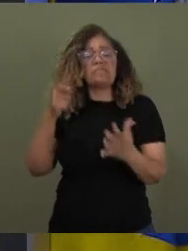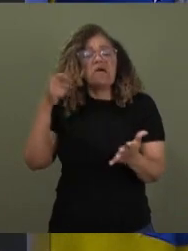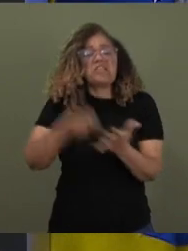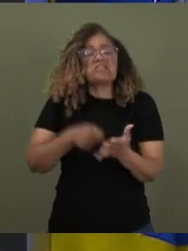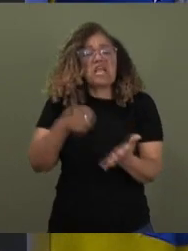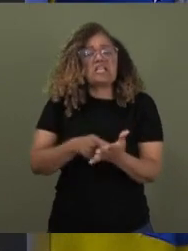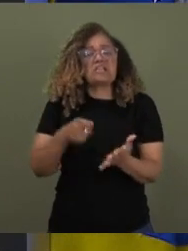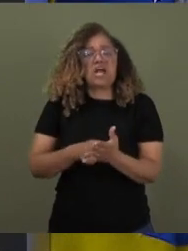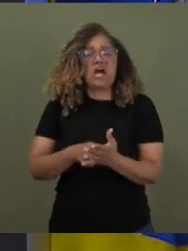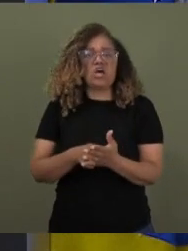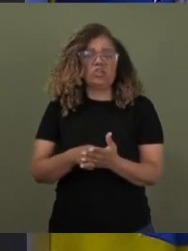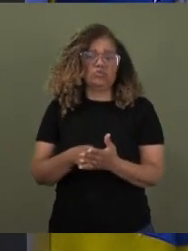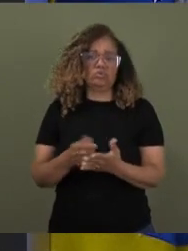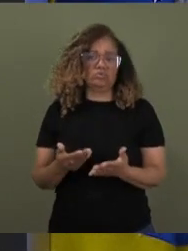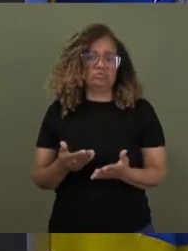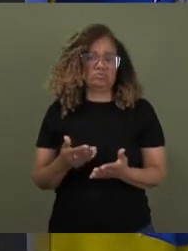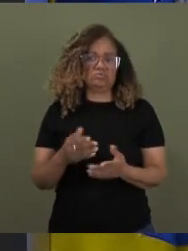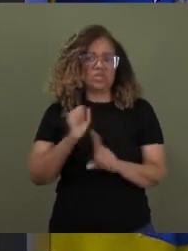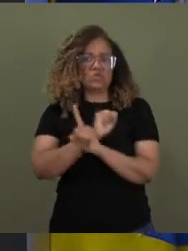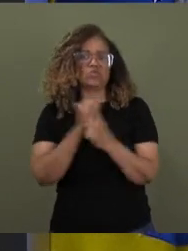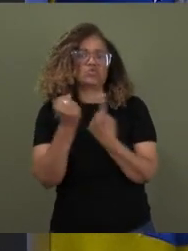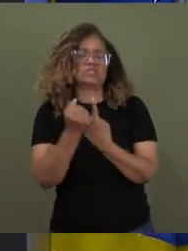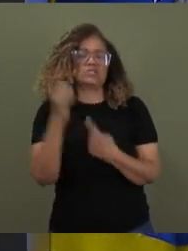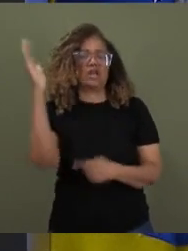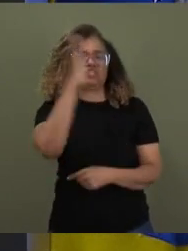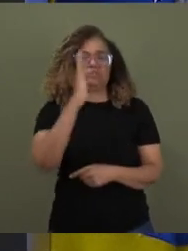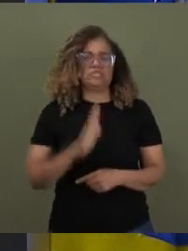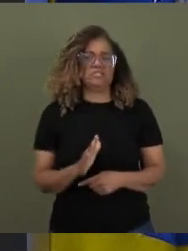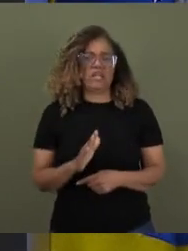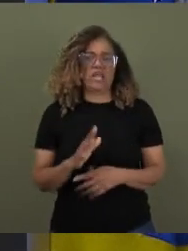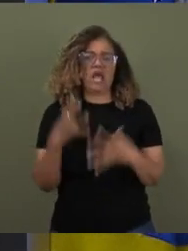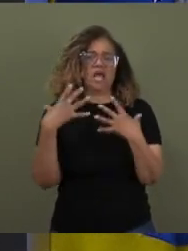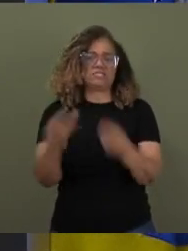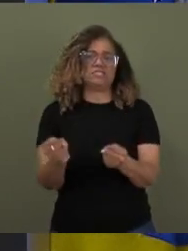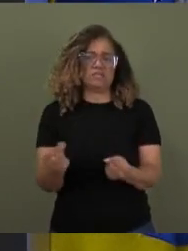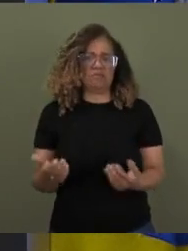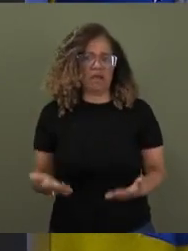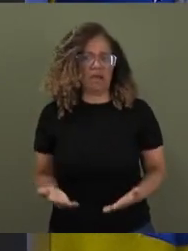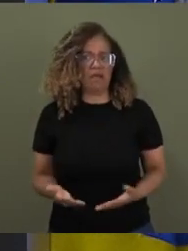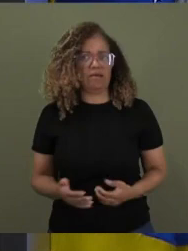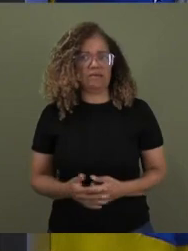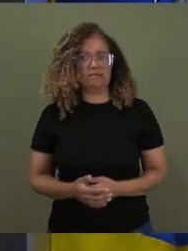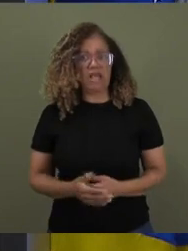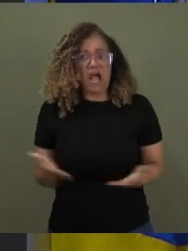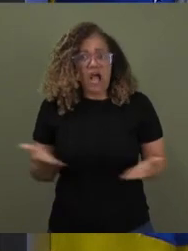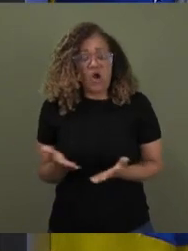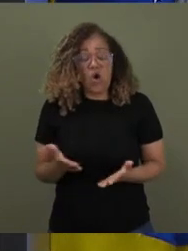impor sobre a sociedade brasileira, ainda mais agora, quando a gente vê que